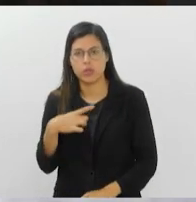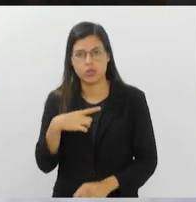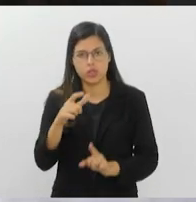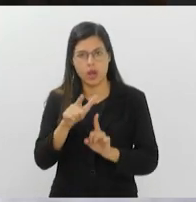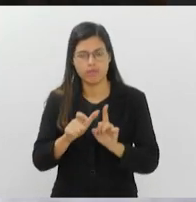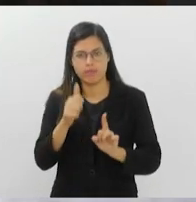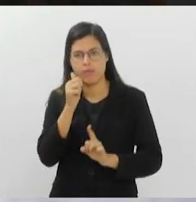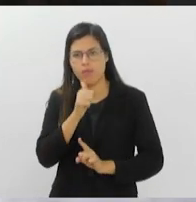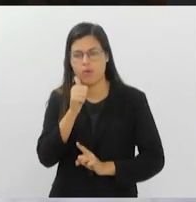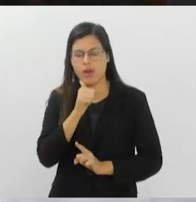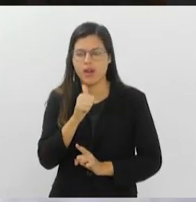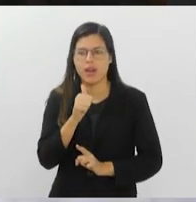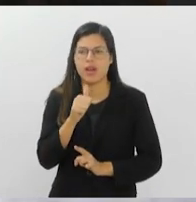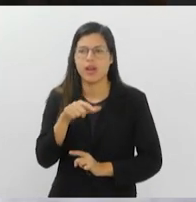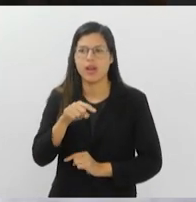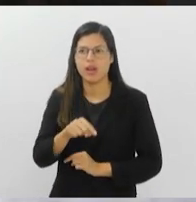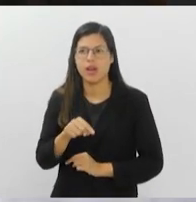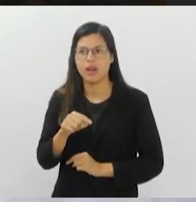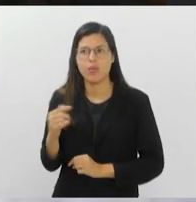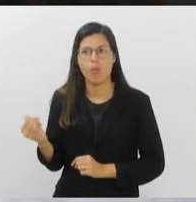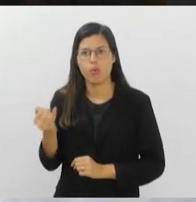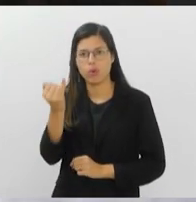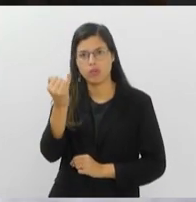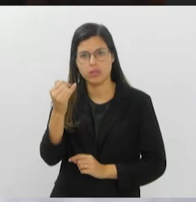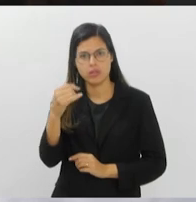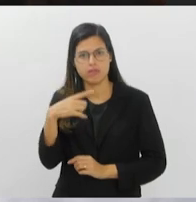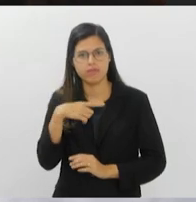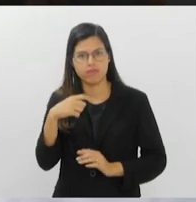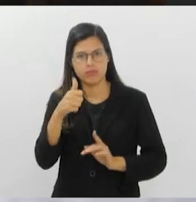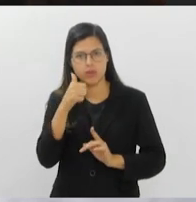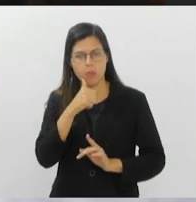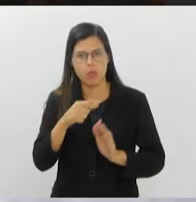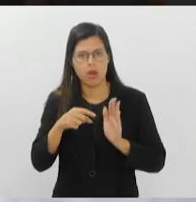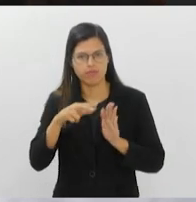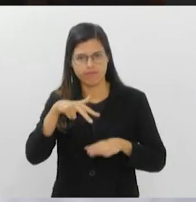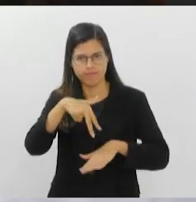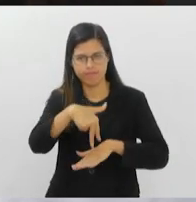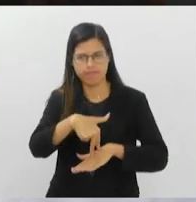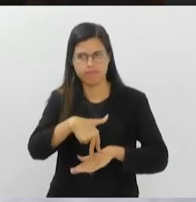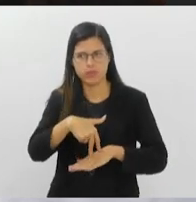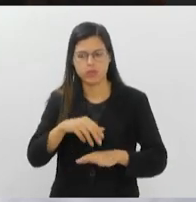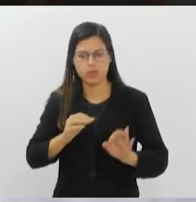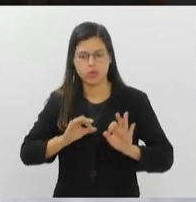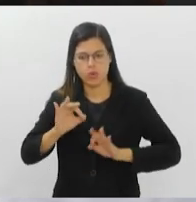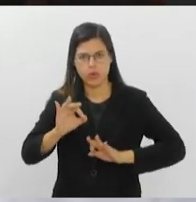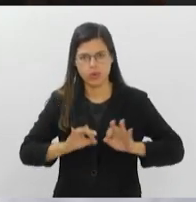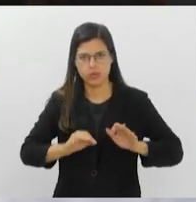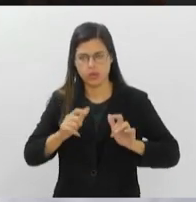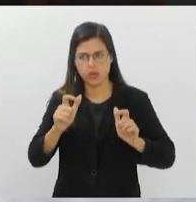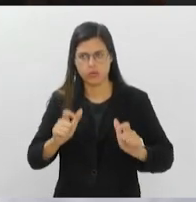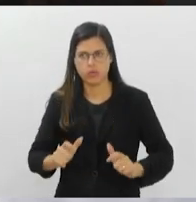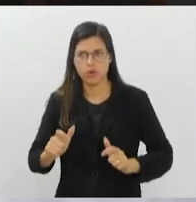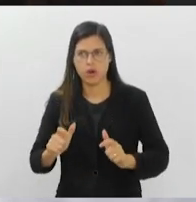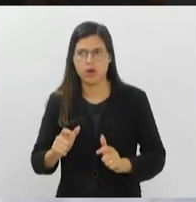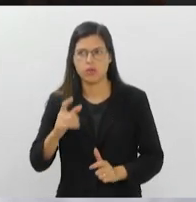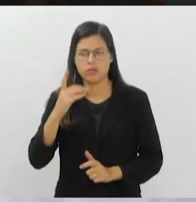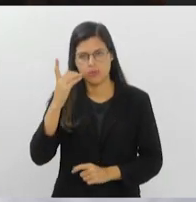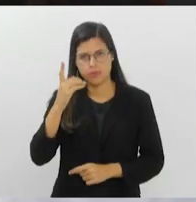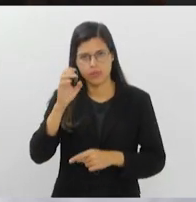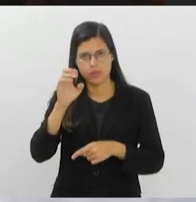aquilo, e a importância que teve daquela mulher naquele lugar. E quando a gente organiza um espaço como esse, né, eu sou um deputado